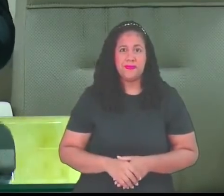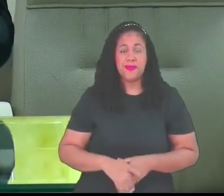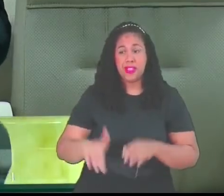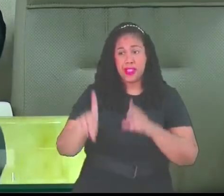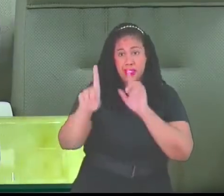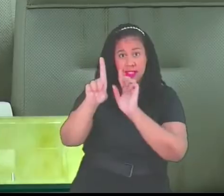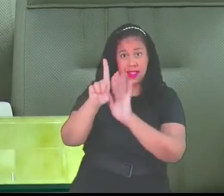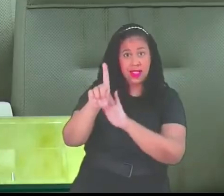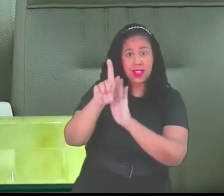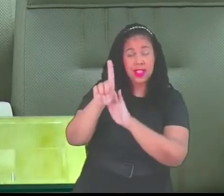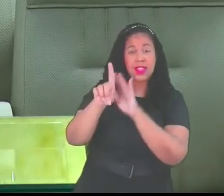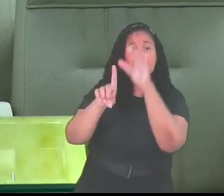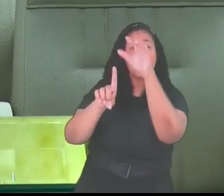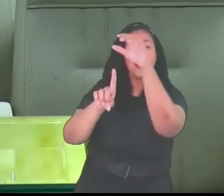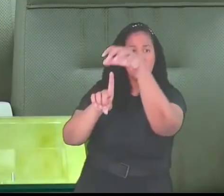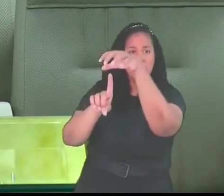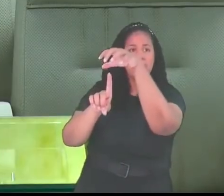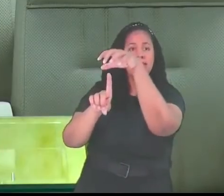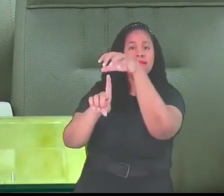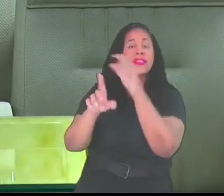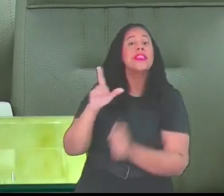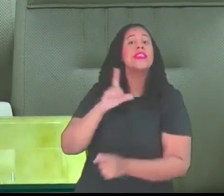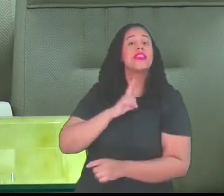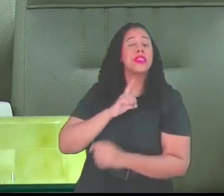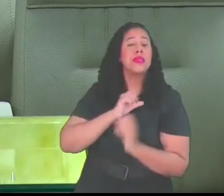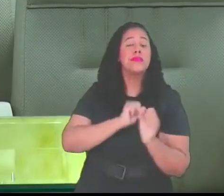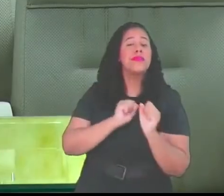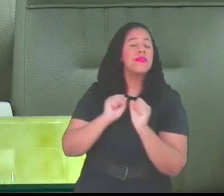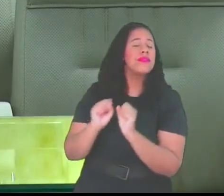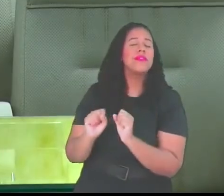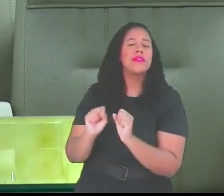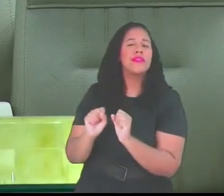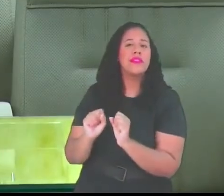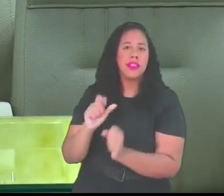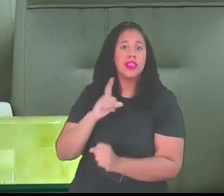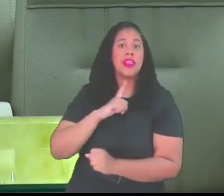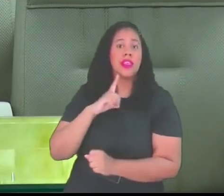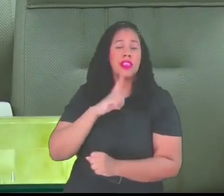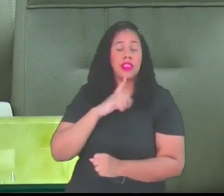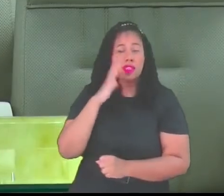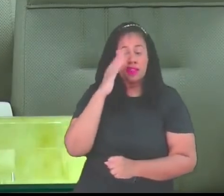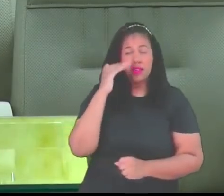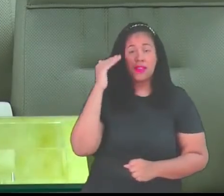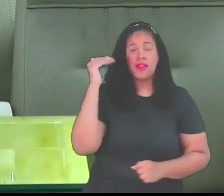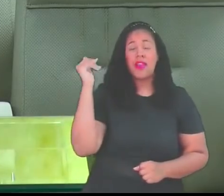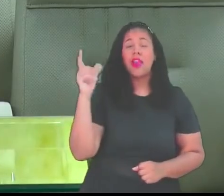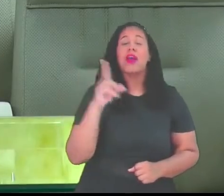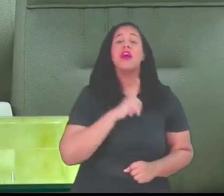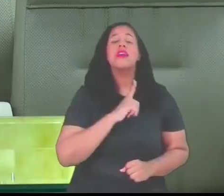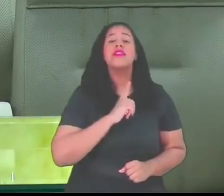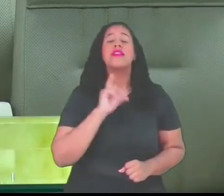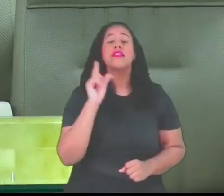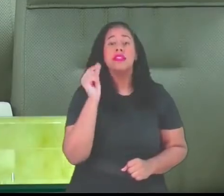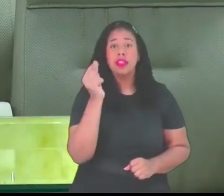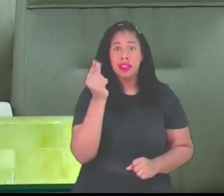Ezequias é rei, tem poder, tem prestígio, tem dinheiro,